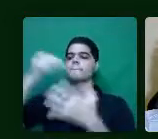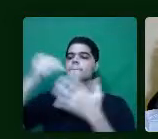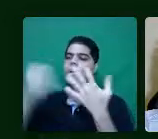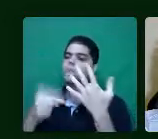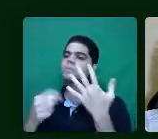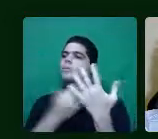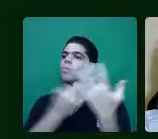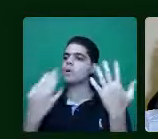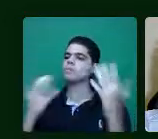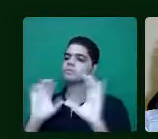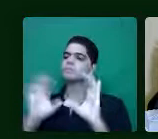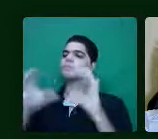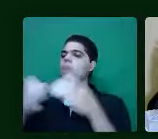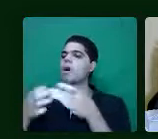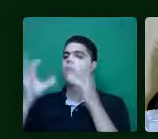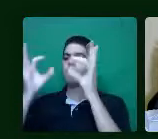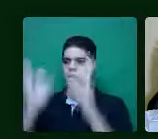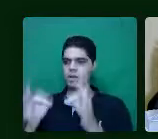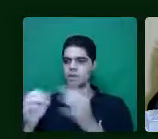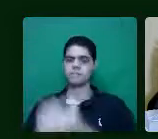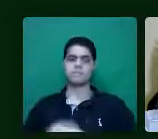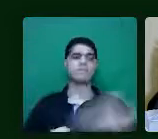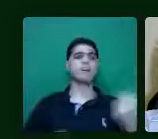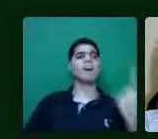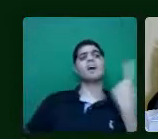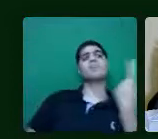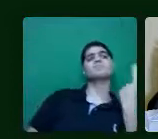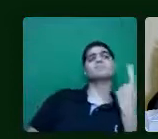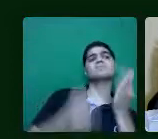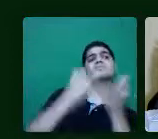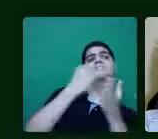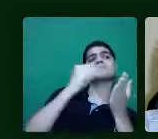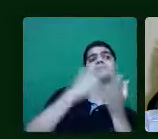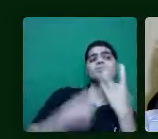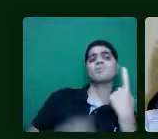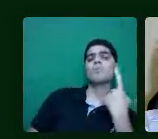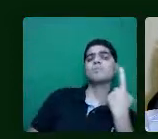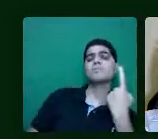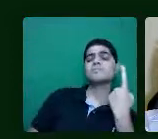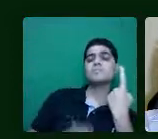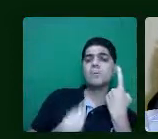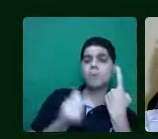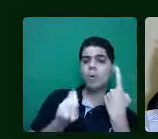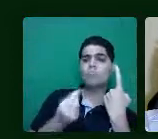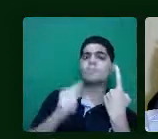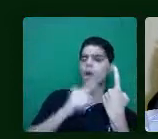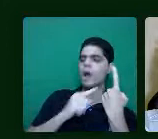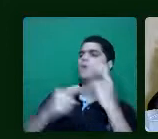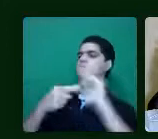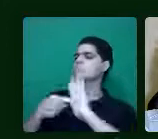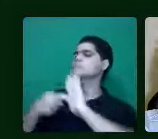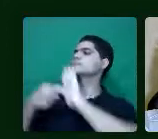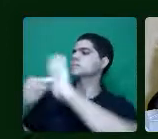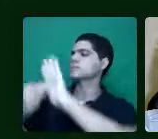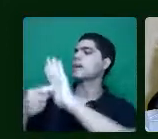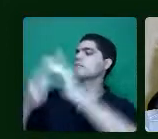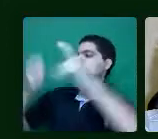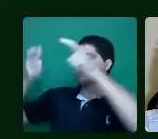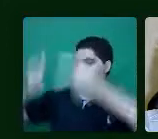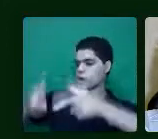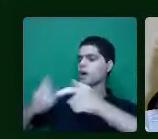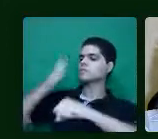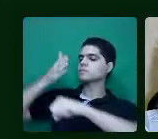fecha um time. Ah, mas eu me inscrevi sozinho. Não tem problema, você vai ter um espaço que você vai se apresentar, você vai falar qual o